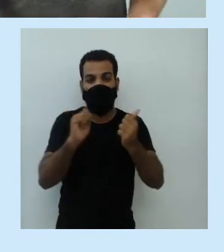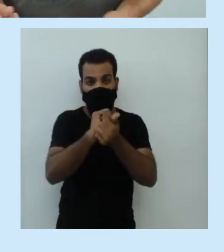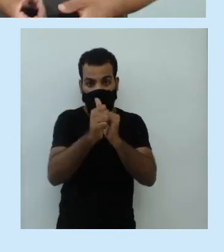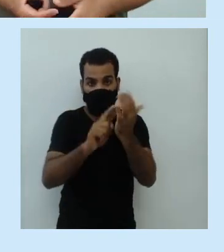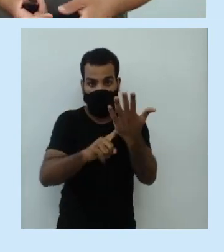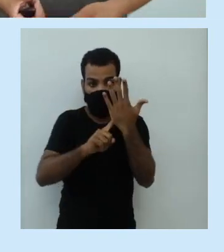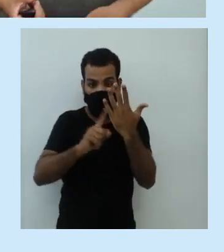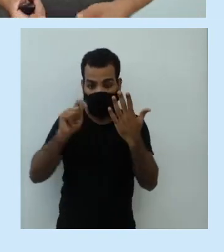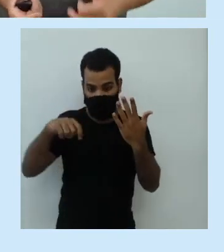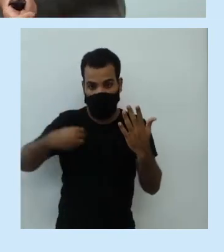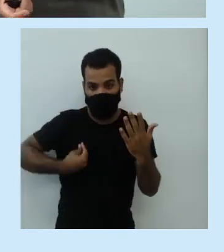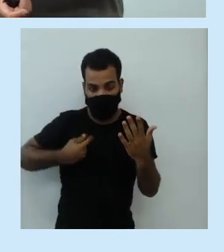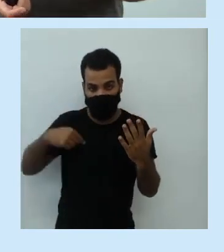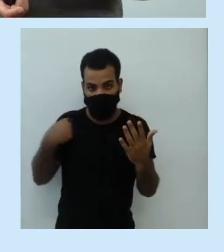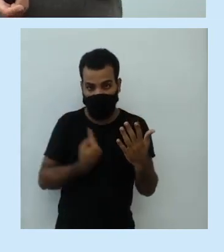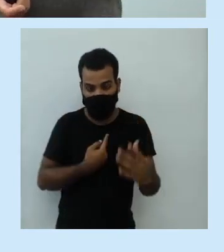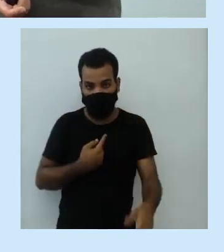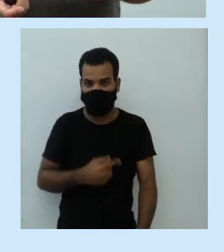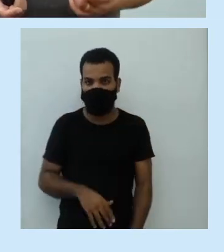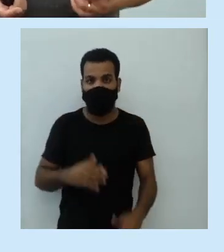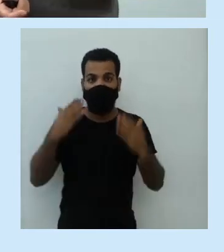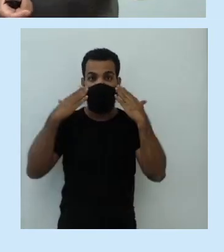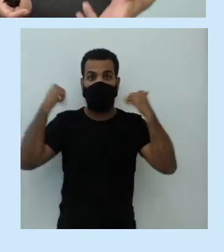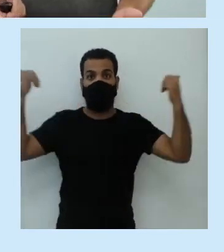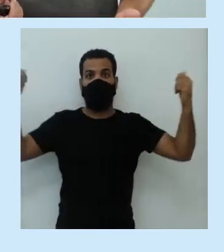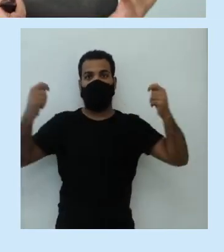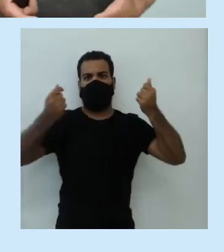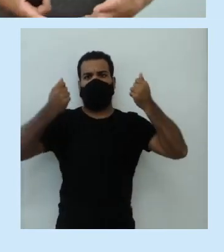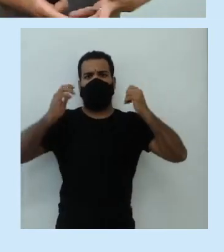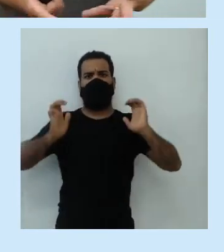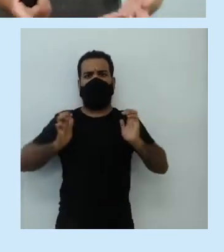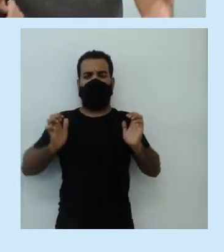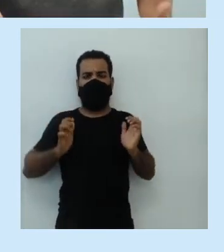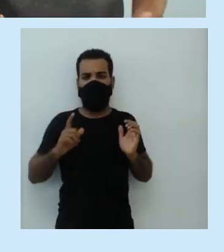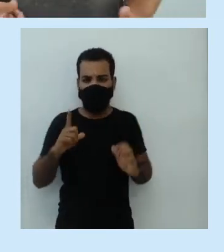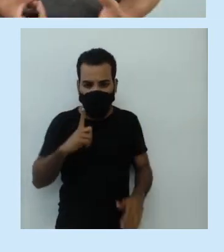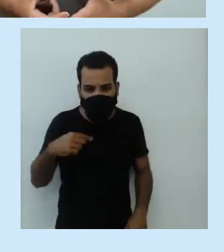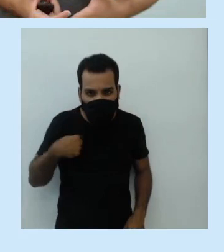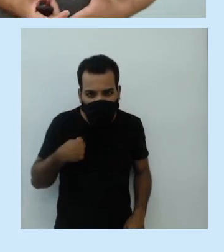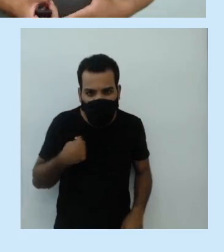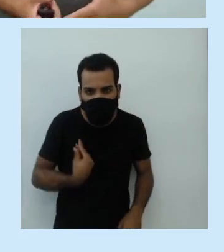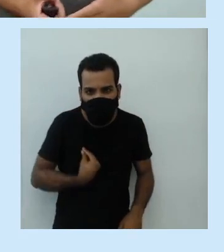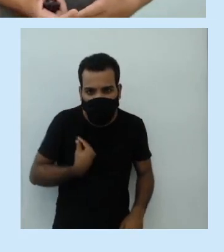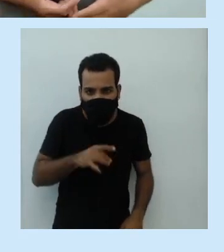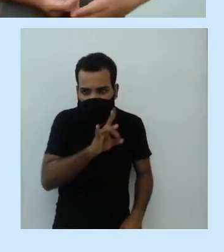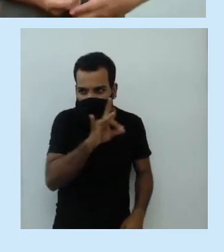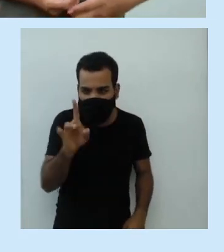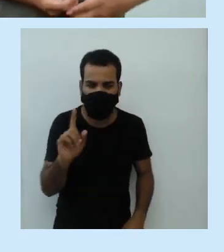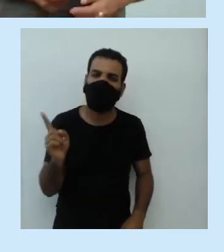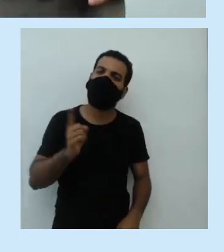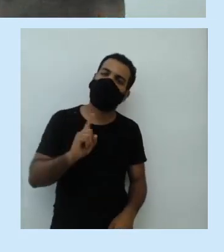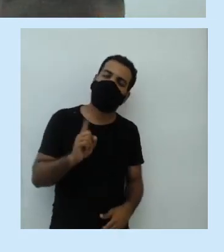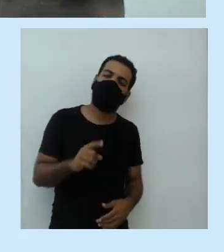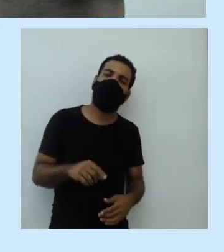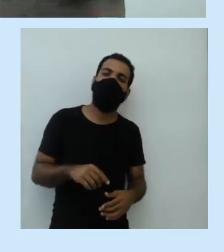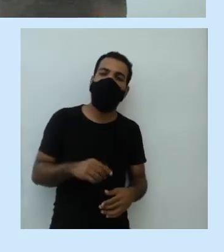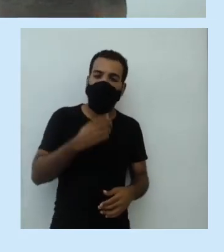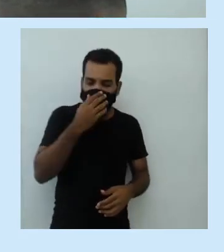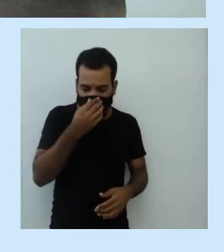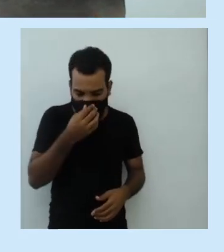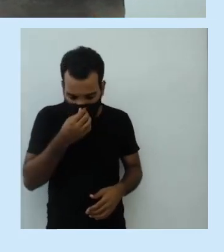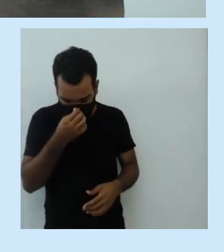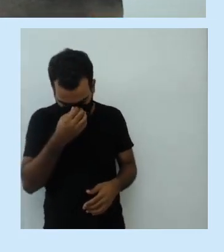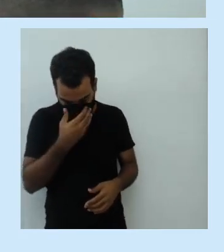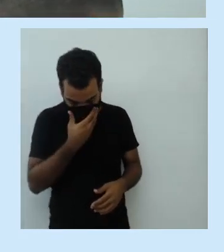dentro da nossa realidade. A fama, o dinheiro, a riqueza não está dentro da nossa realidade. Então a gente precisa